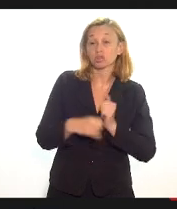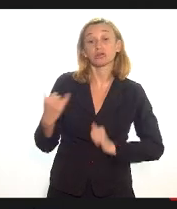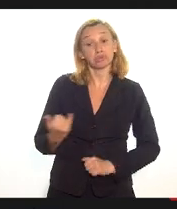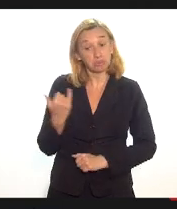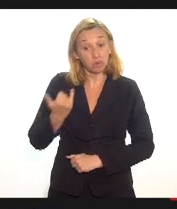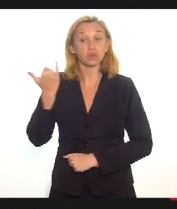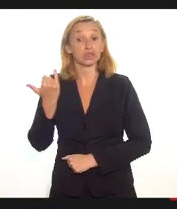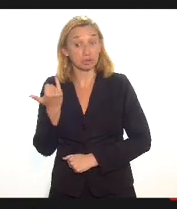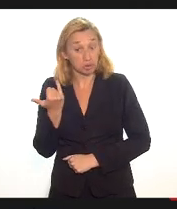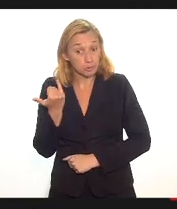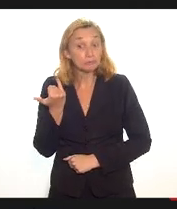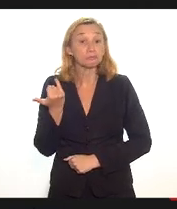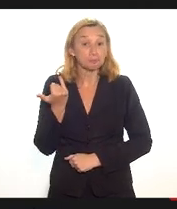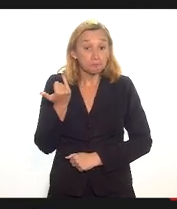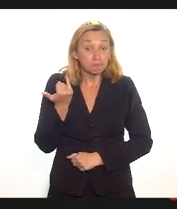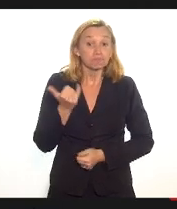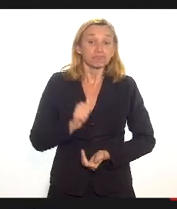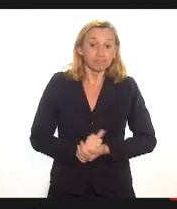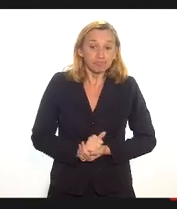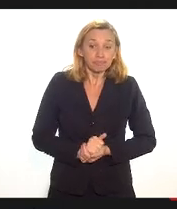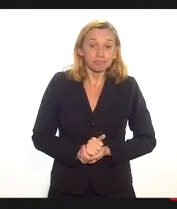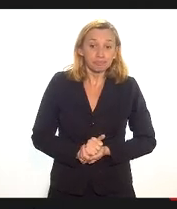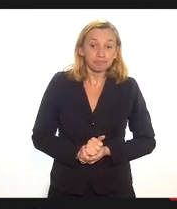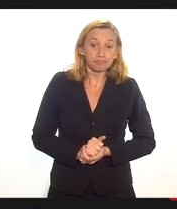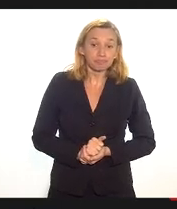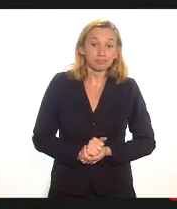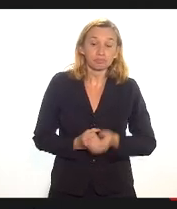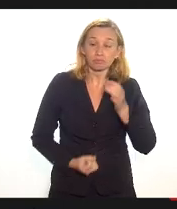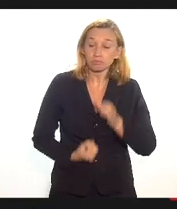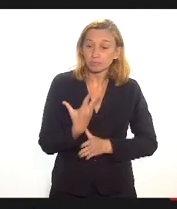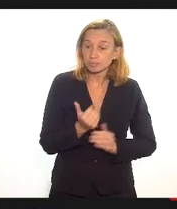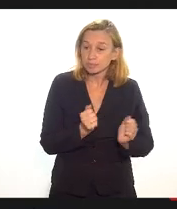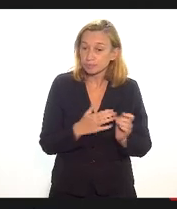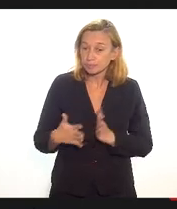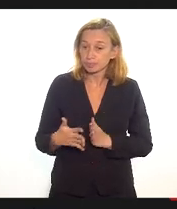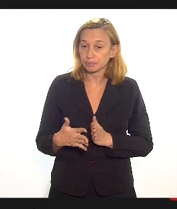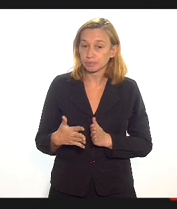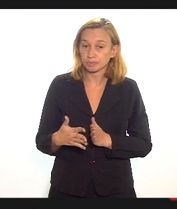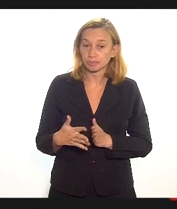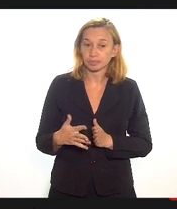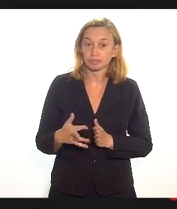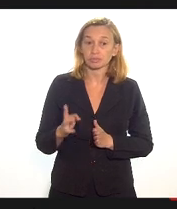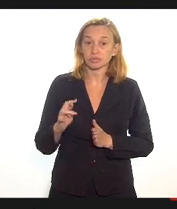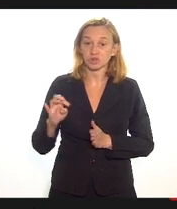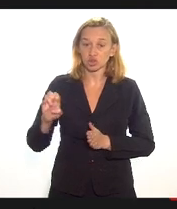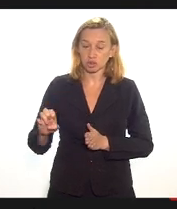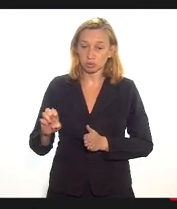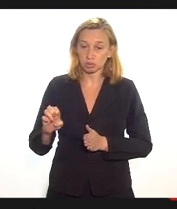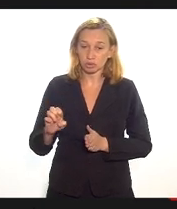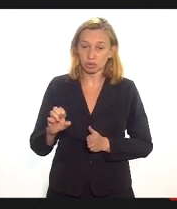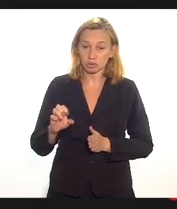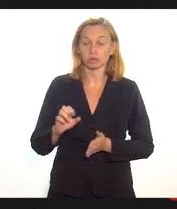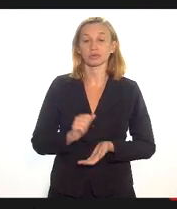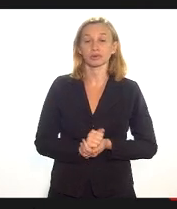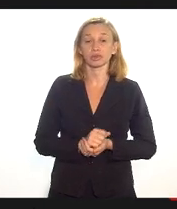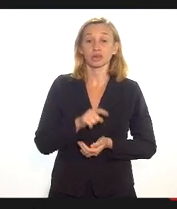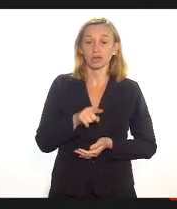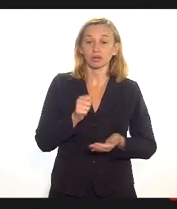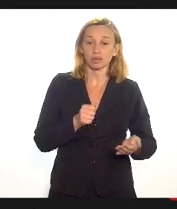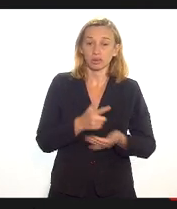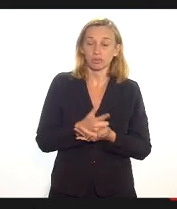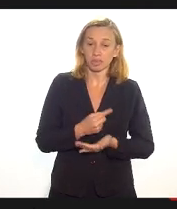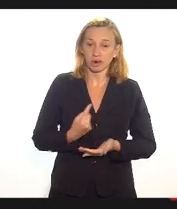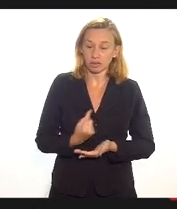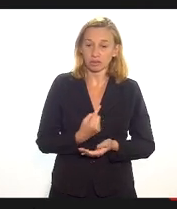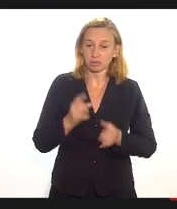importante, né, na produção sob o regime de concessão, que é onde a gente paga